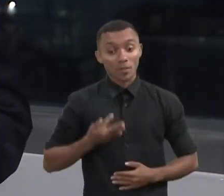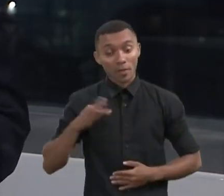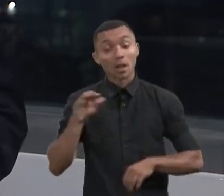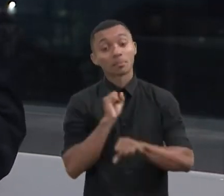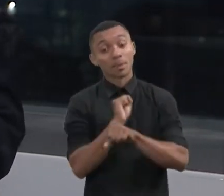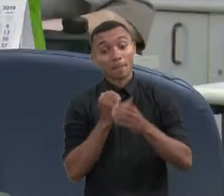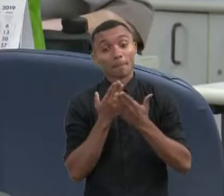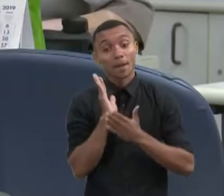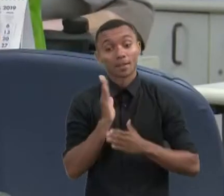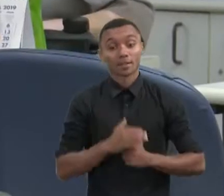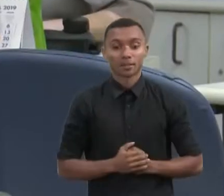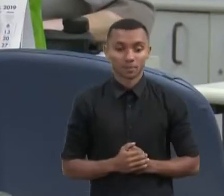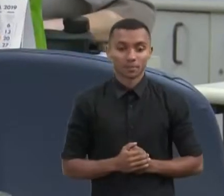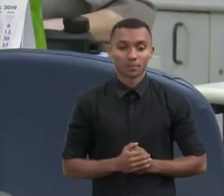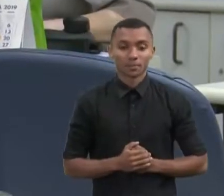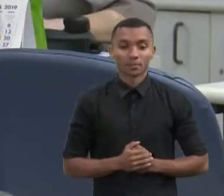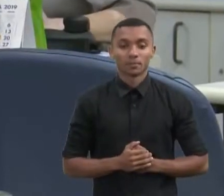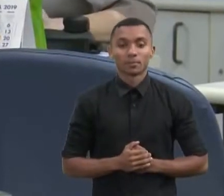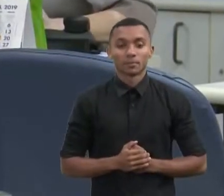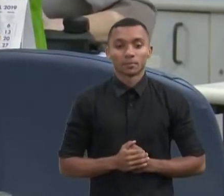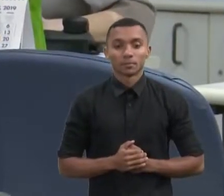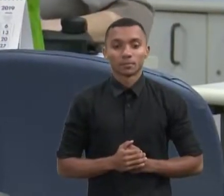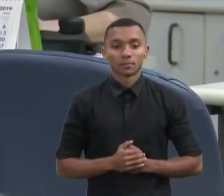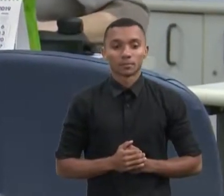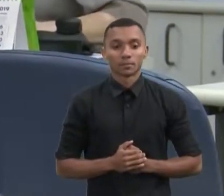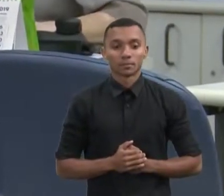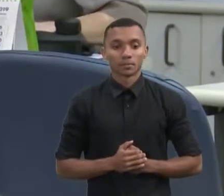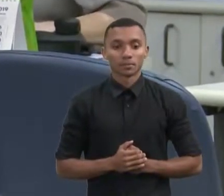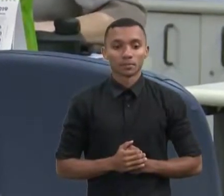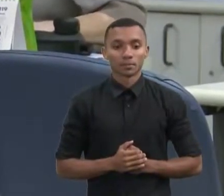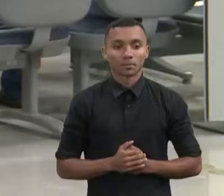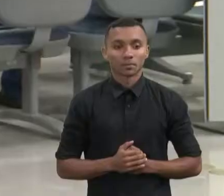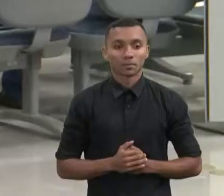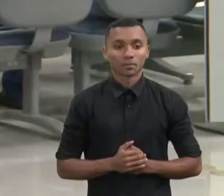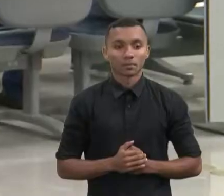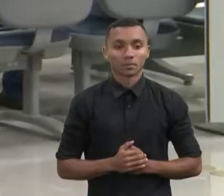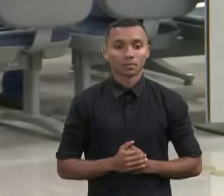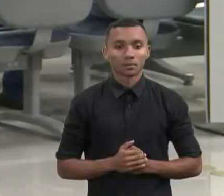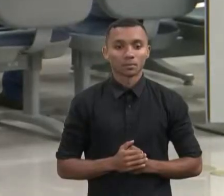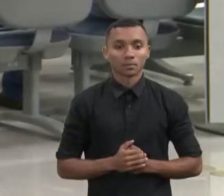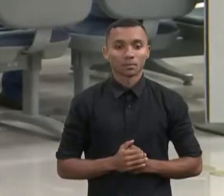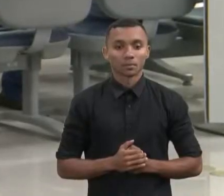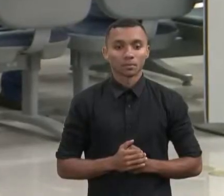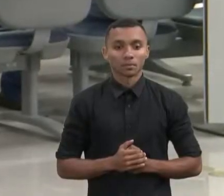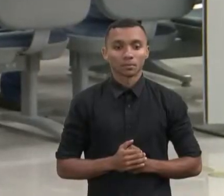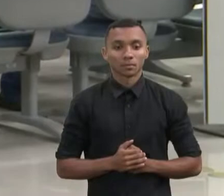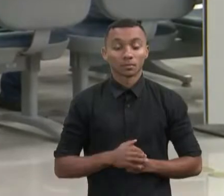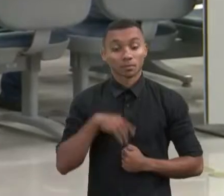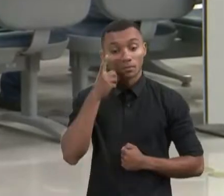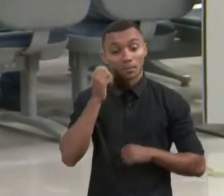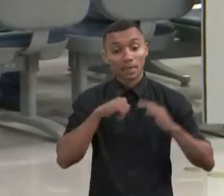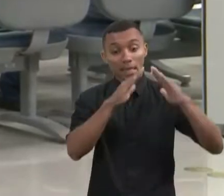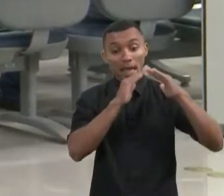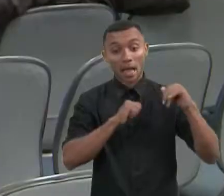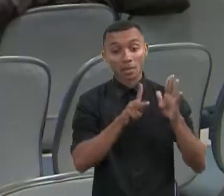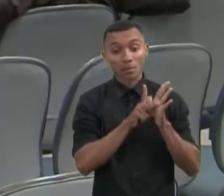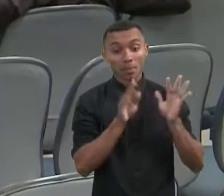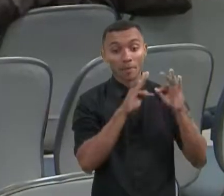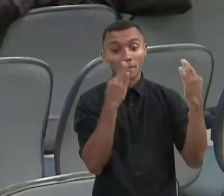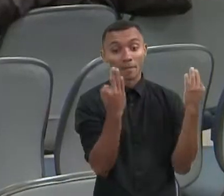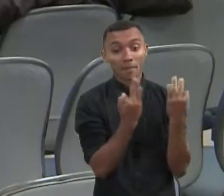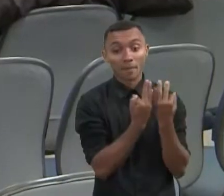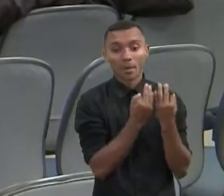Senado. De acordo com a legislação atual, o consumidor não pode colocar o imóvel em que mora